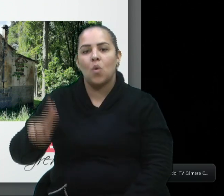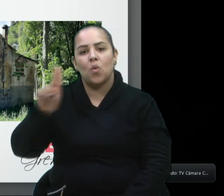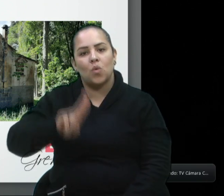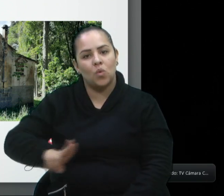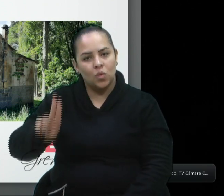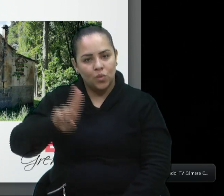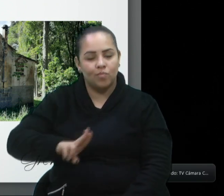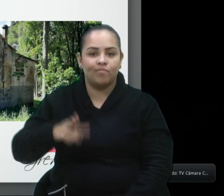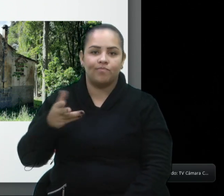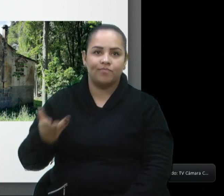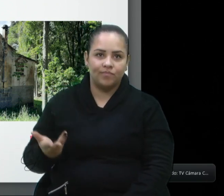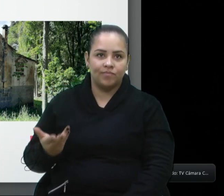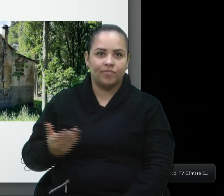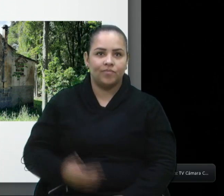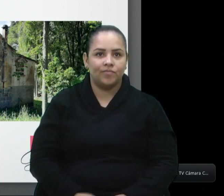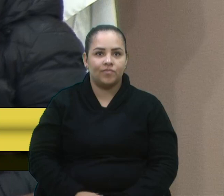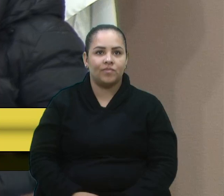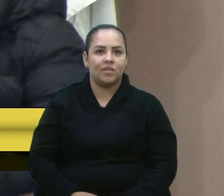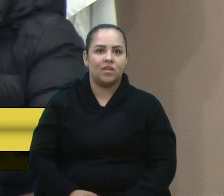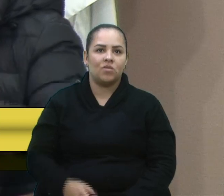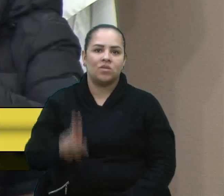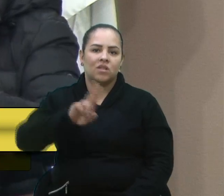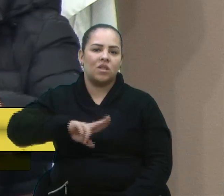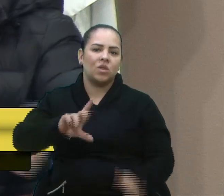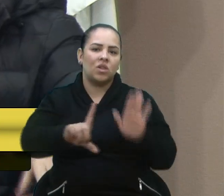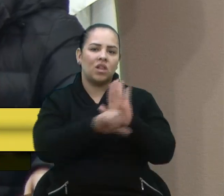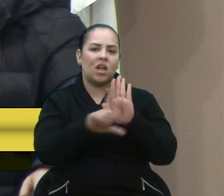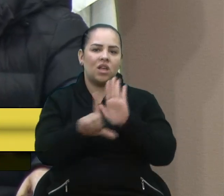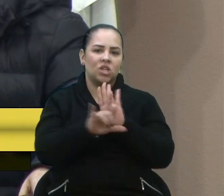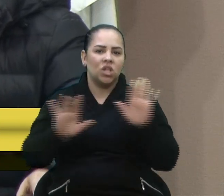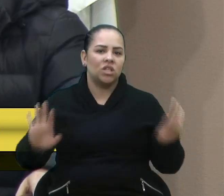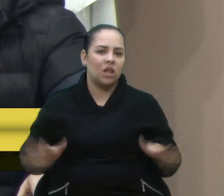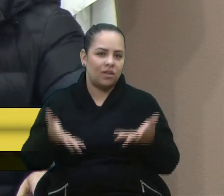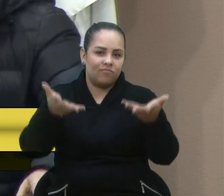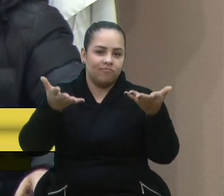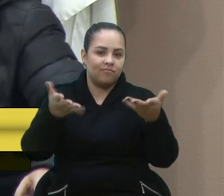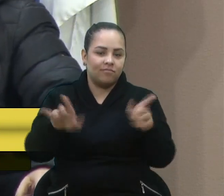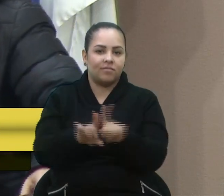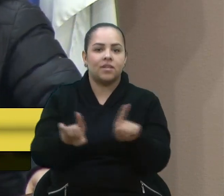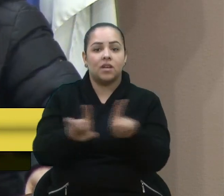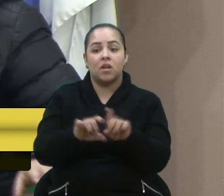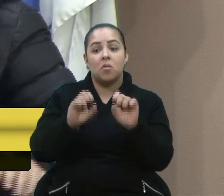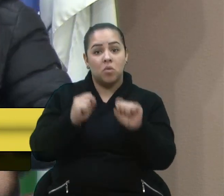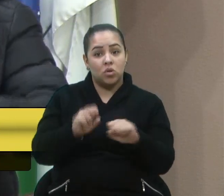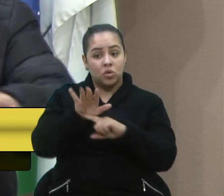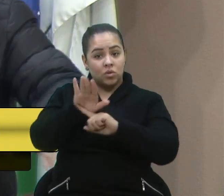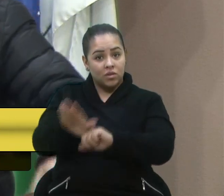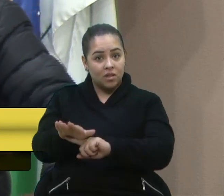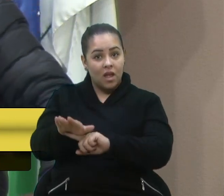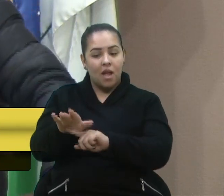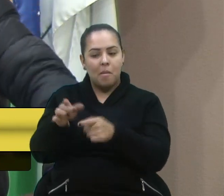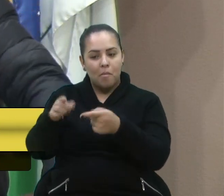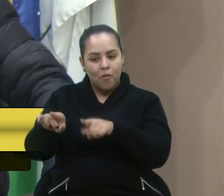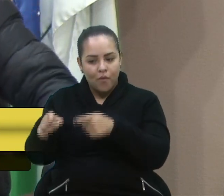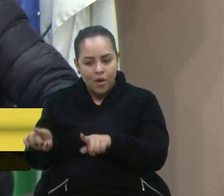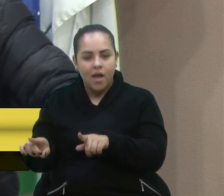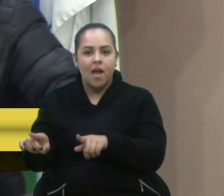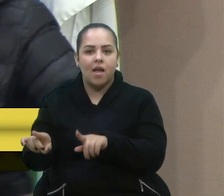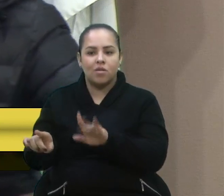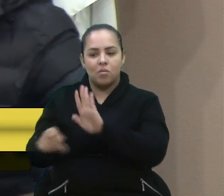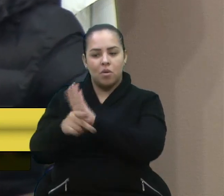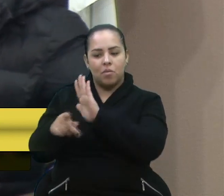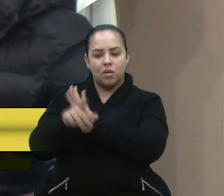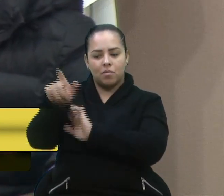através de leis de incentivo e que possa provocar positivamente os proprietários e até as empresas a ocuparem